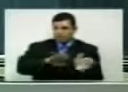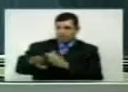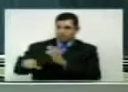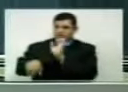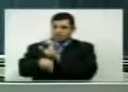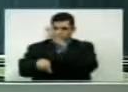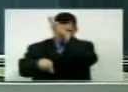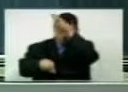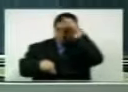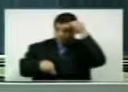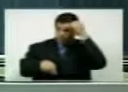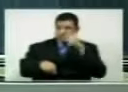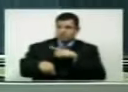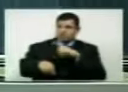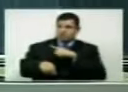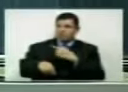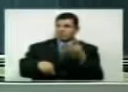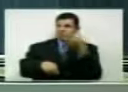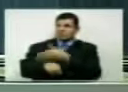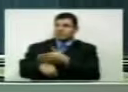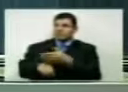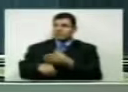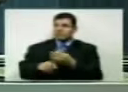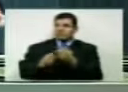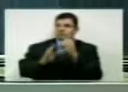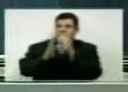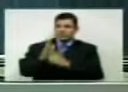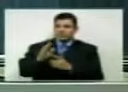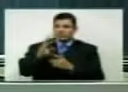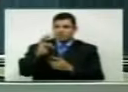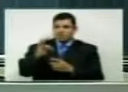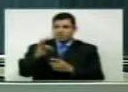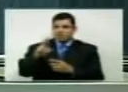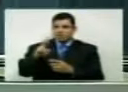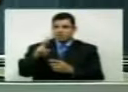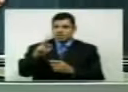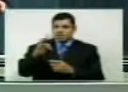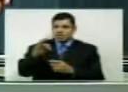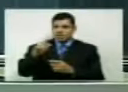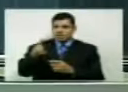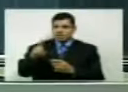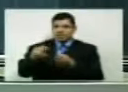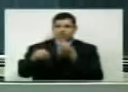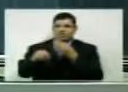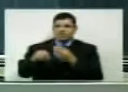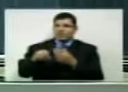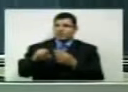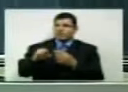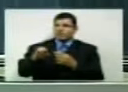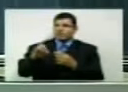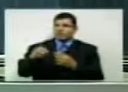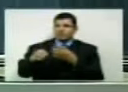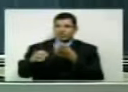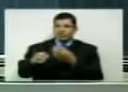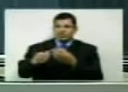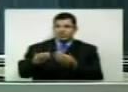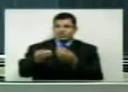estado do Amazonas. Tem que passá-la pela gestão do TFD. E aí, o Instituto Alguém,